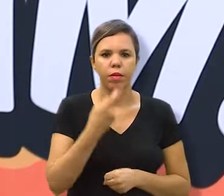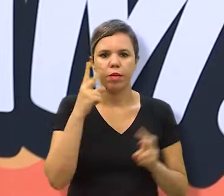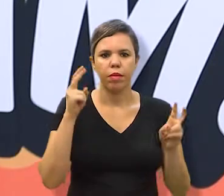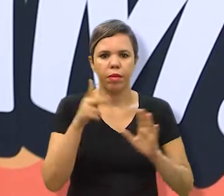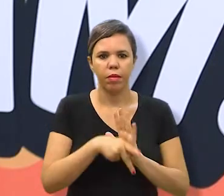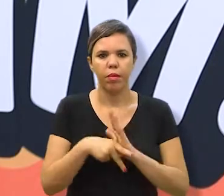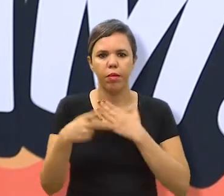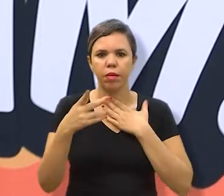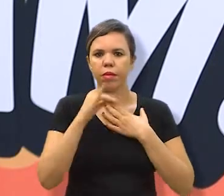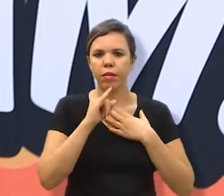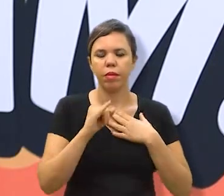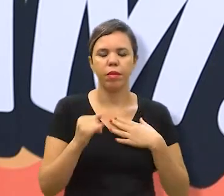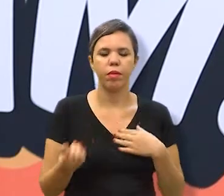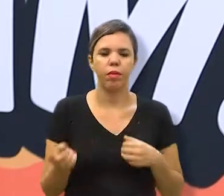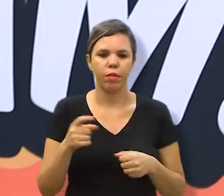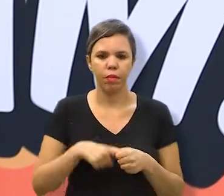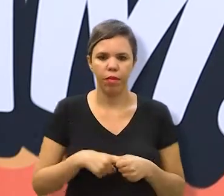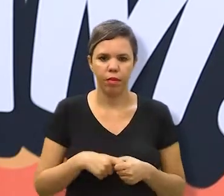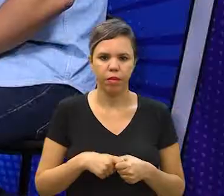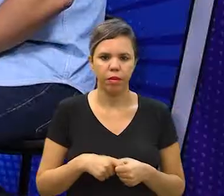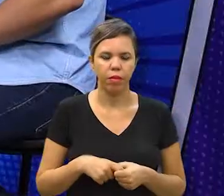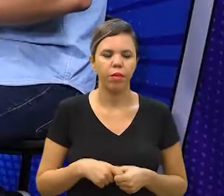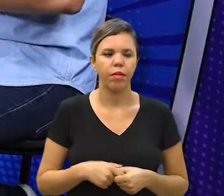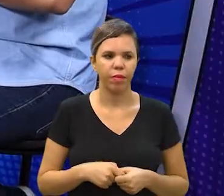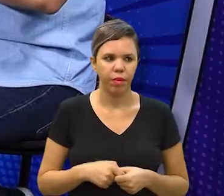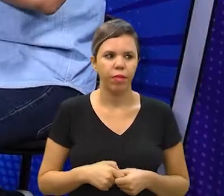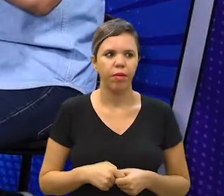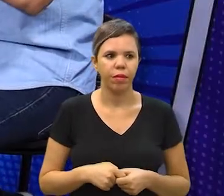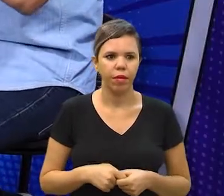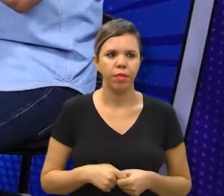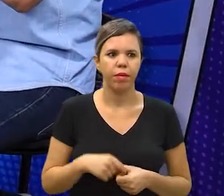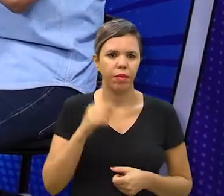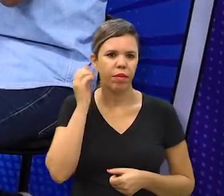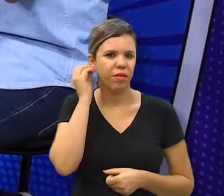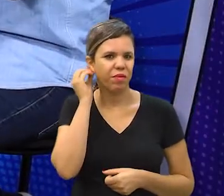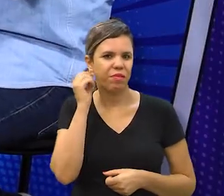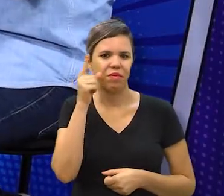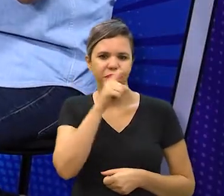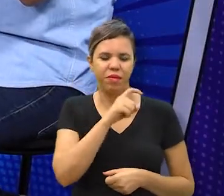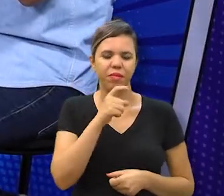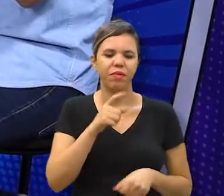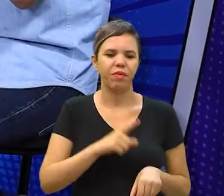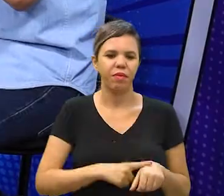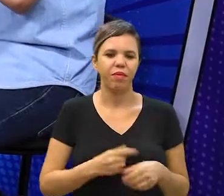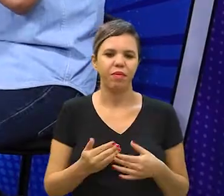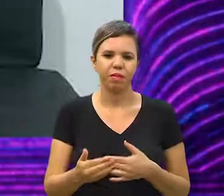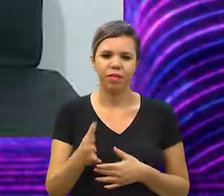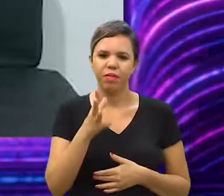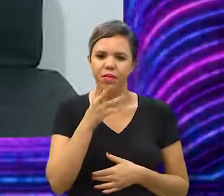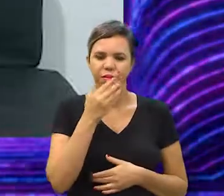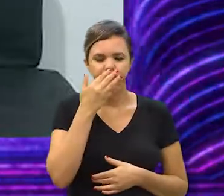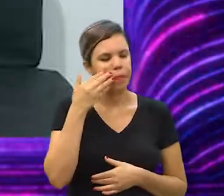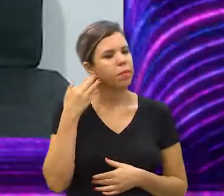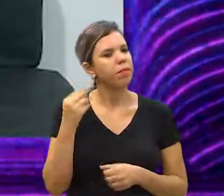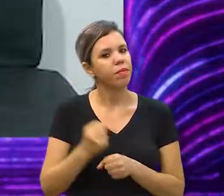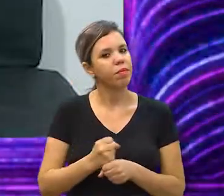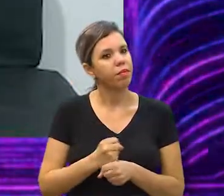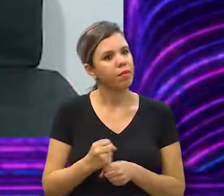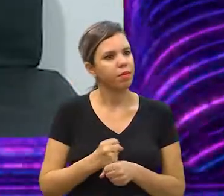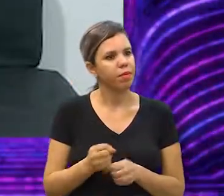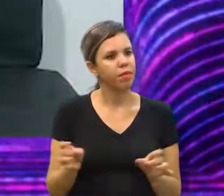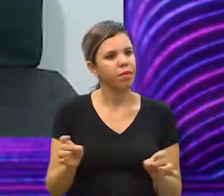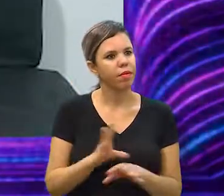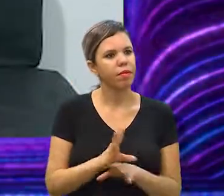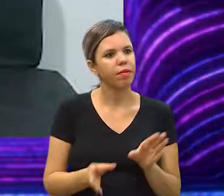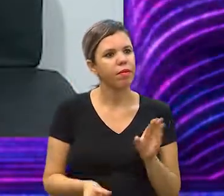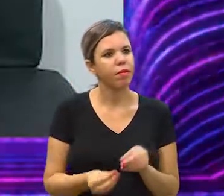falar sobre o projeto do seu pai, não volta? Acho meio difícil, vai ser um projeto longo. Vai demorar alguns anos aí